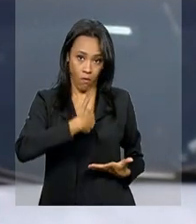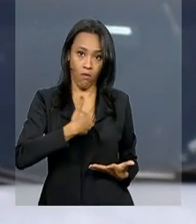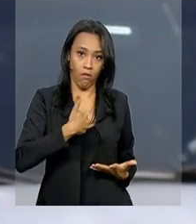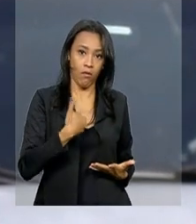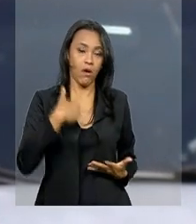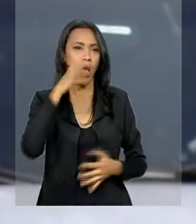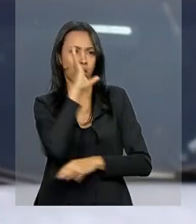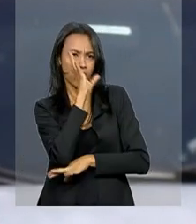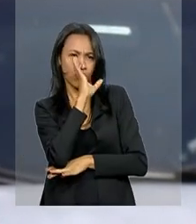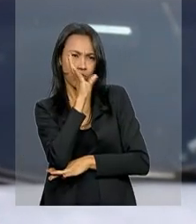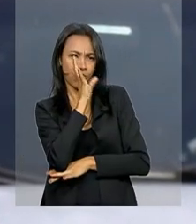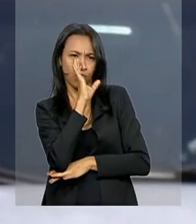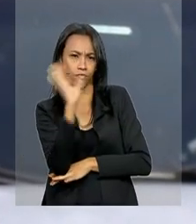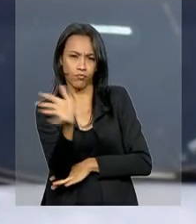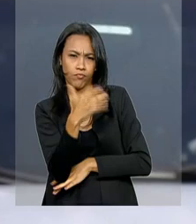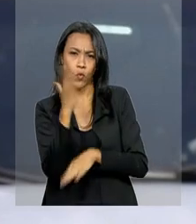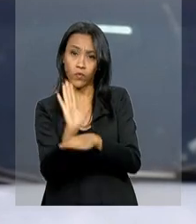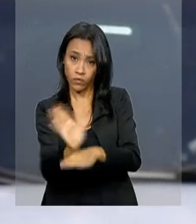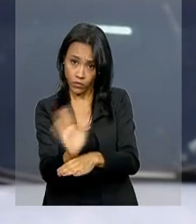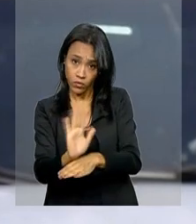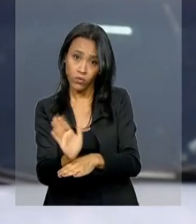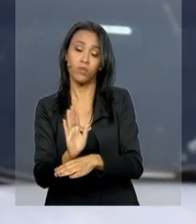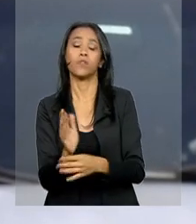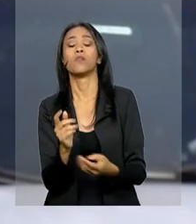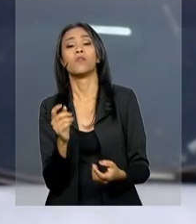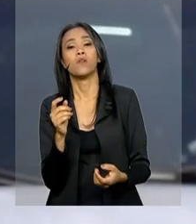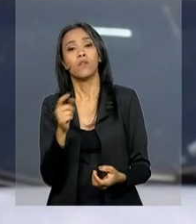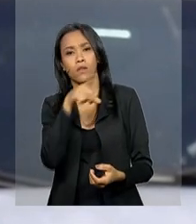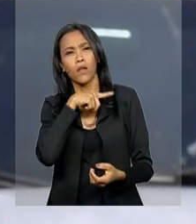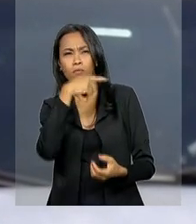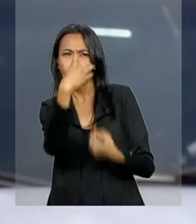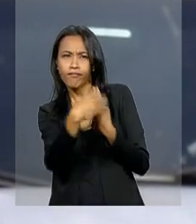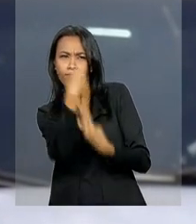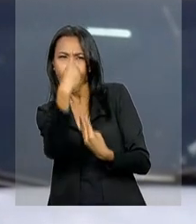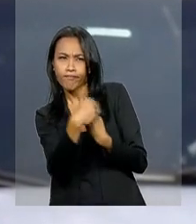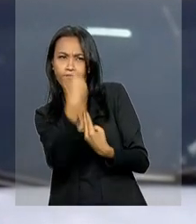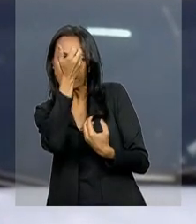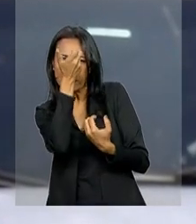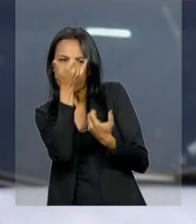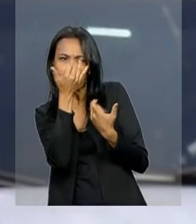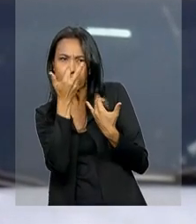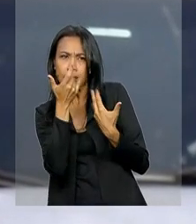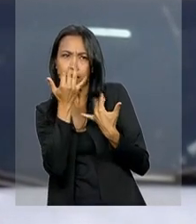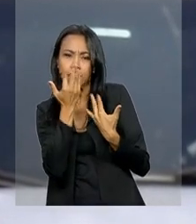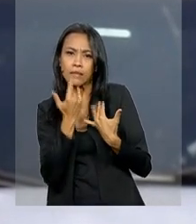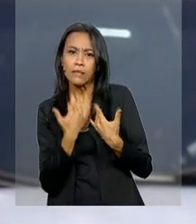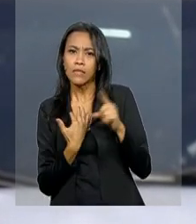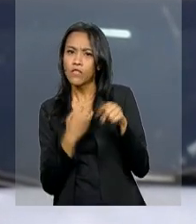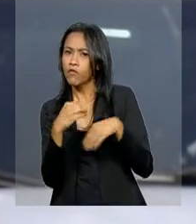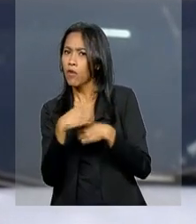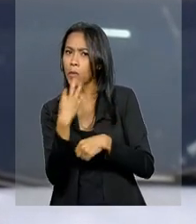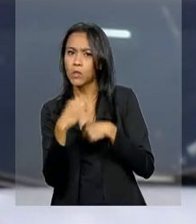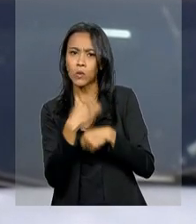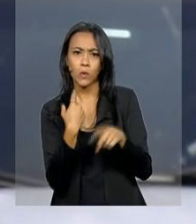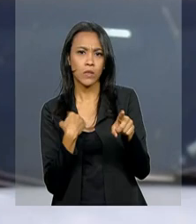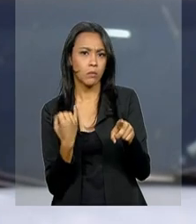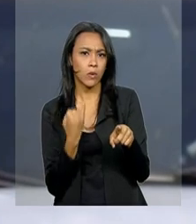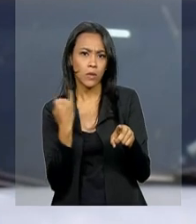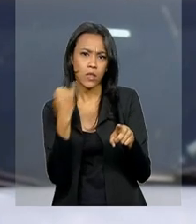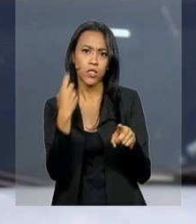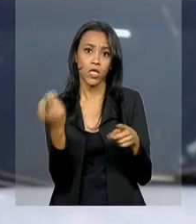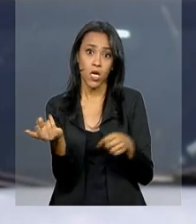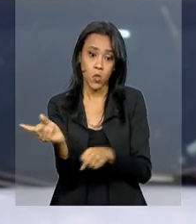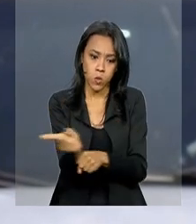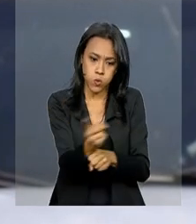apresentação da Polícia Rodoviária Federal assistiram às recomendações, os dados que são importantes, como o excesso de velocidade,